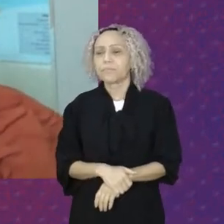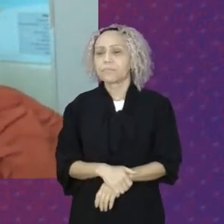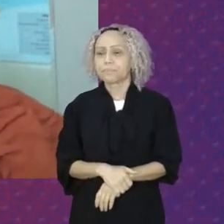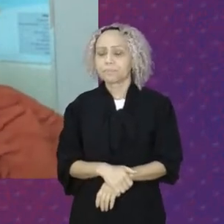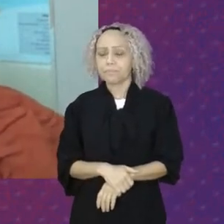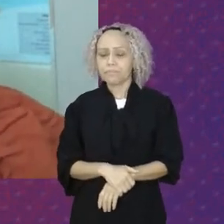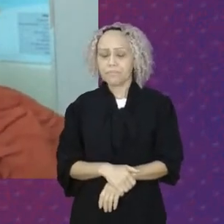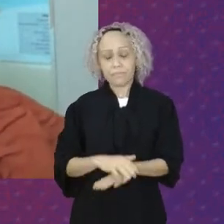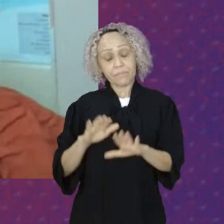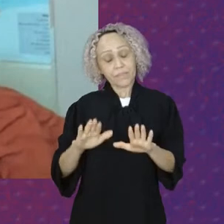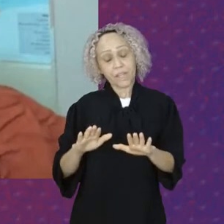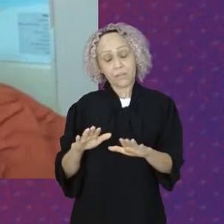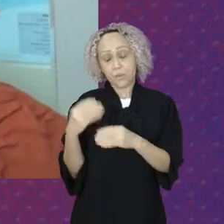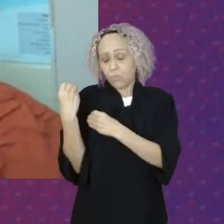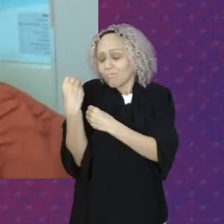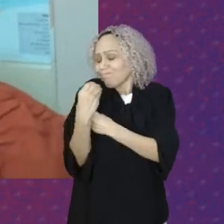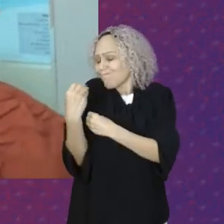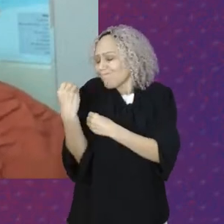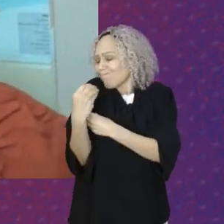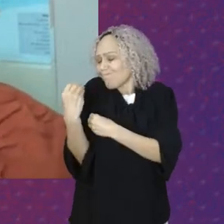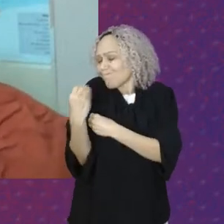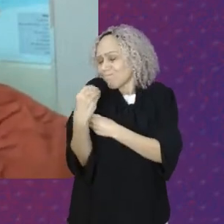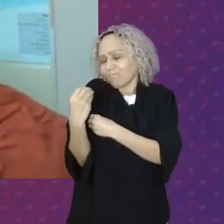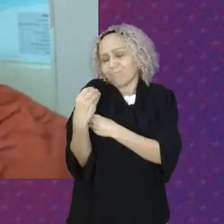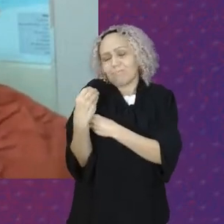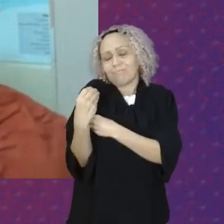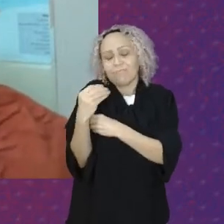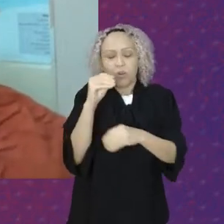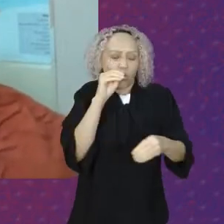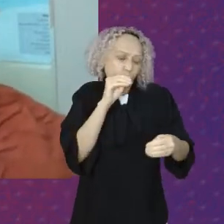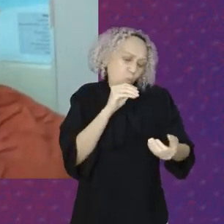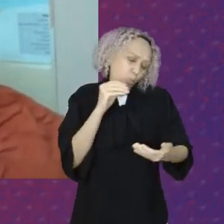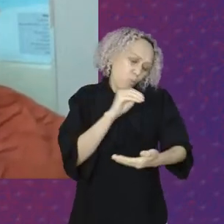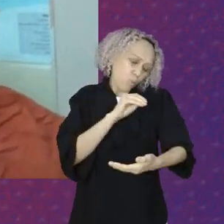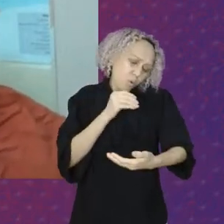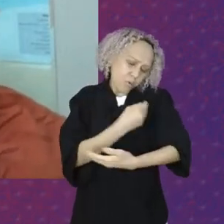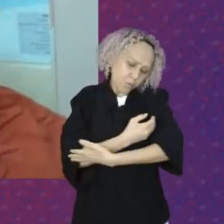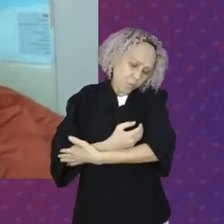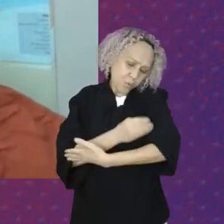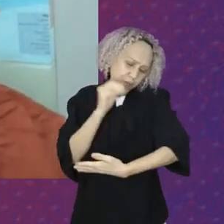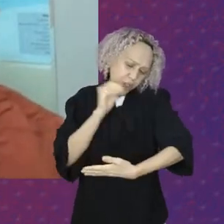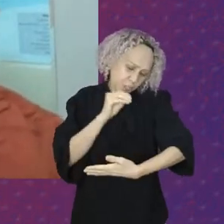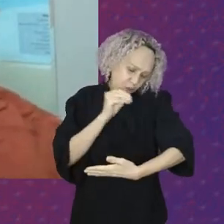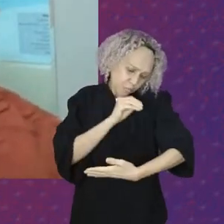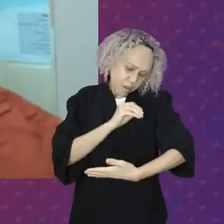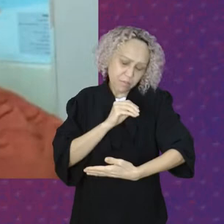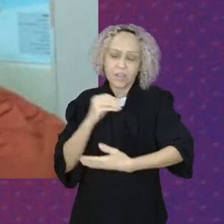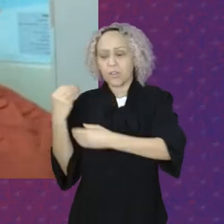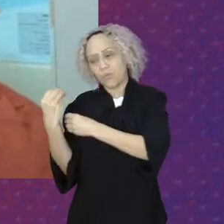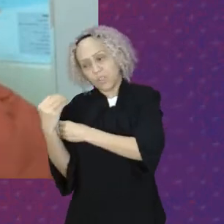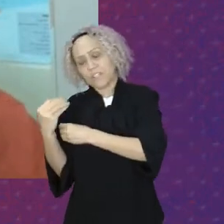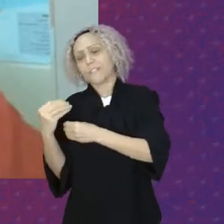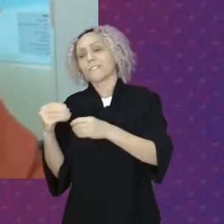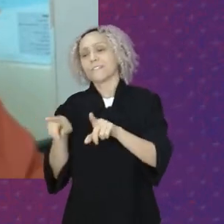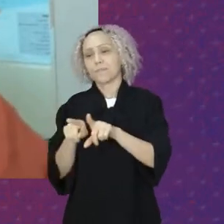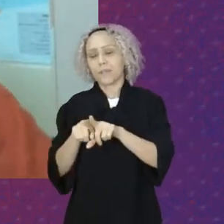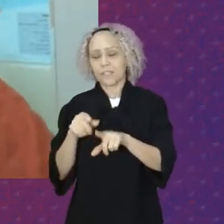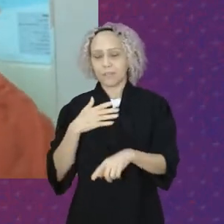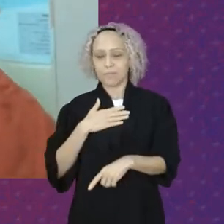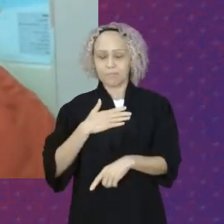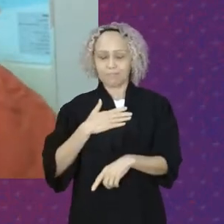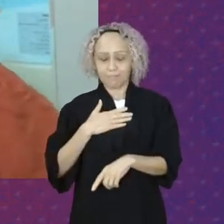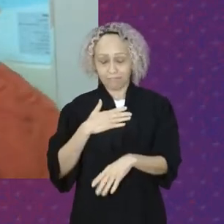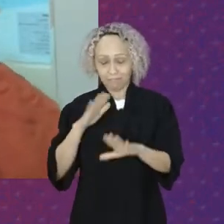eu cuidei muito de mim. Então, essa é uma luta que é minha. E um outro aspecto